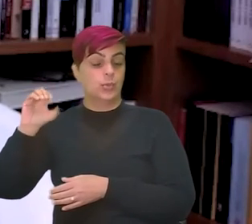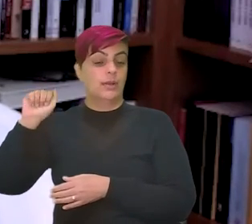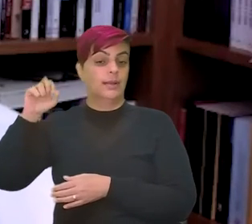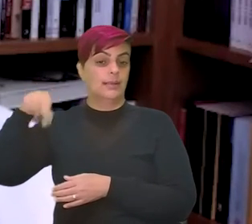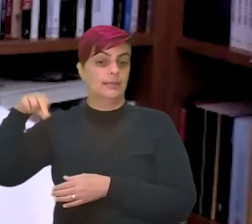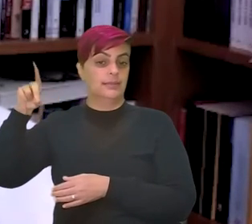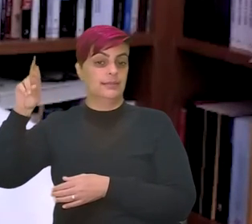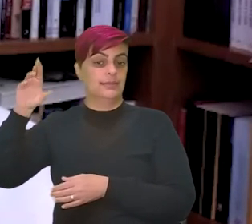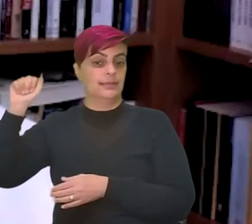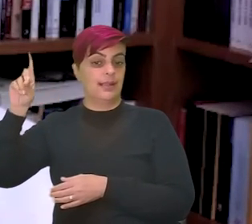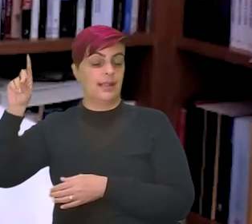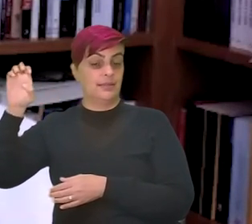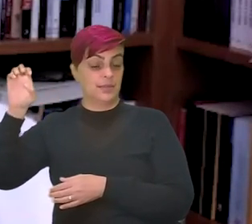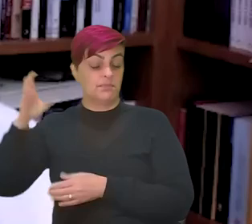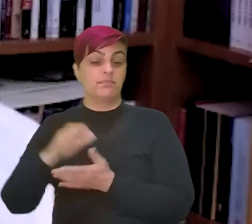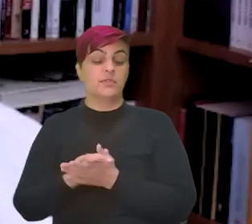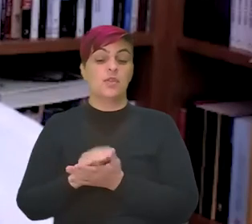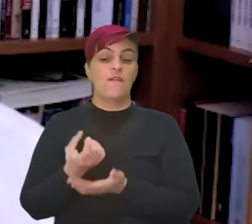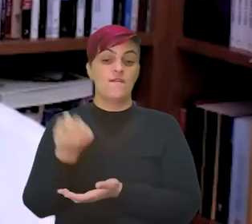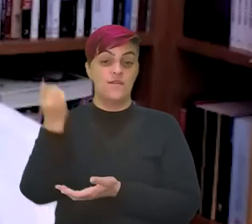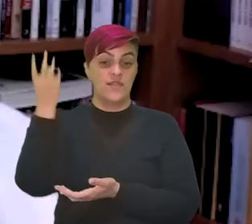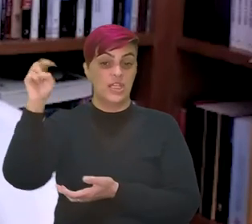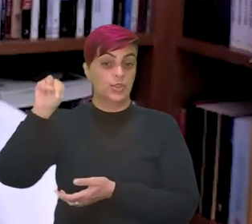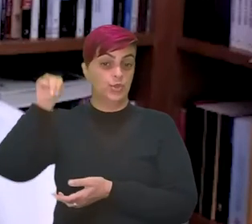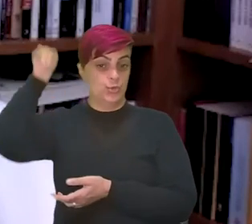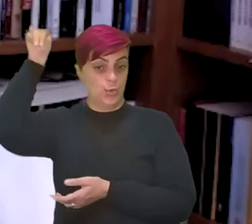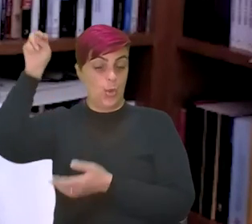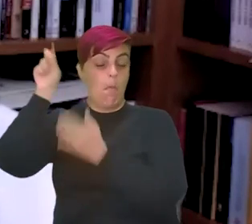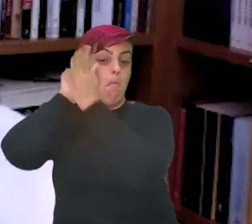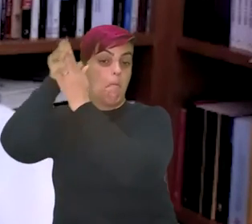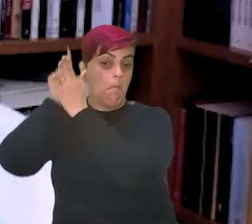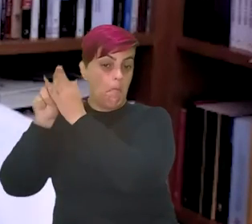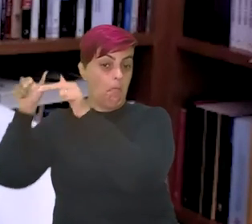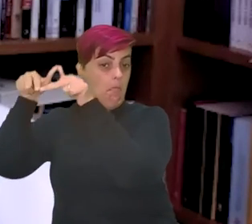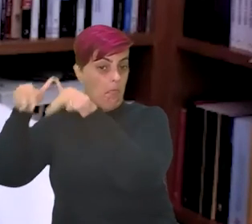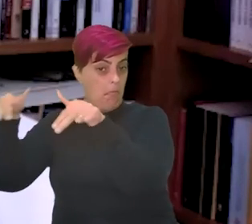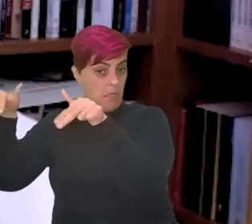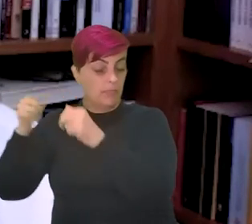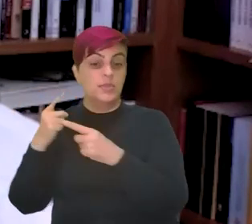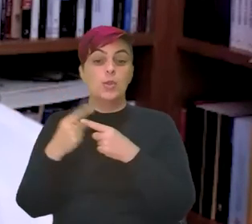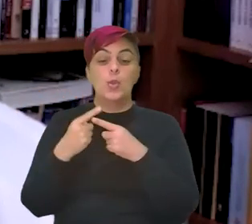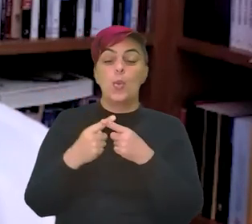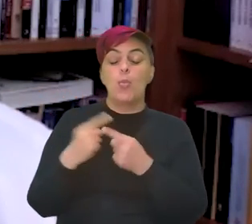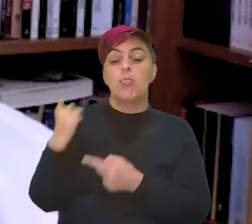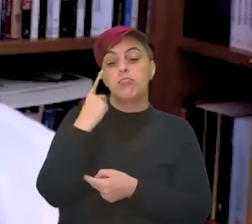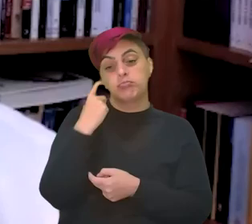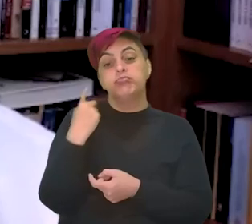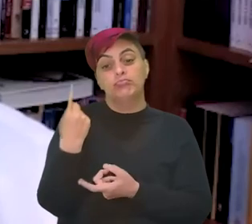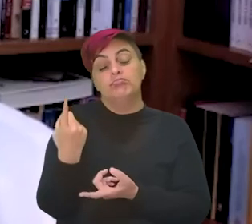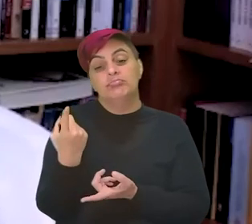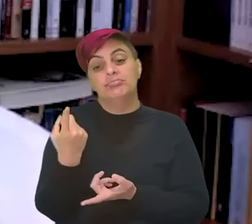para o norte, fazendo suas viagens etnográficas, né, porque o